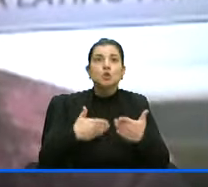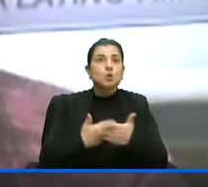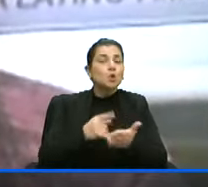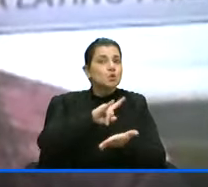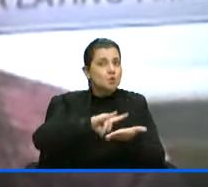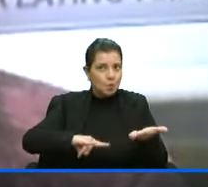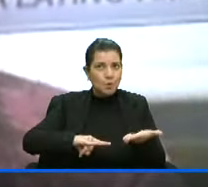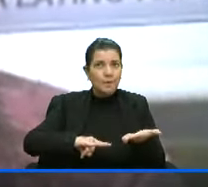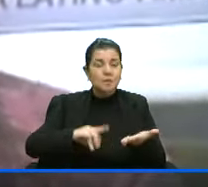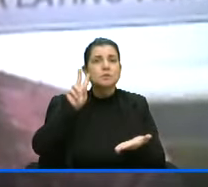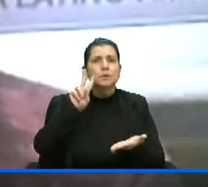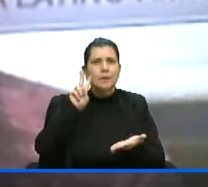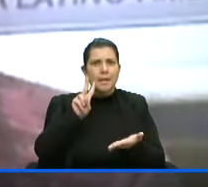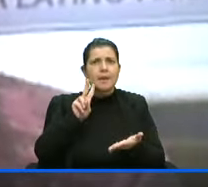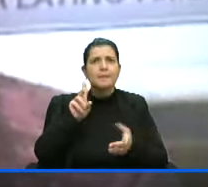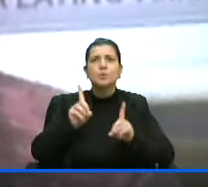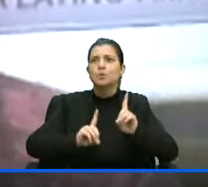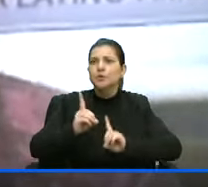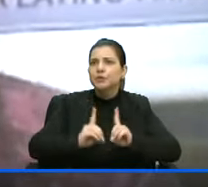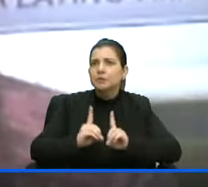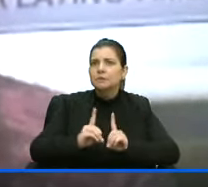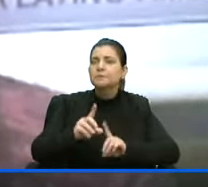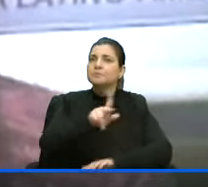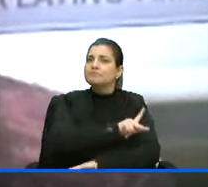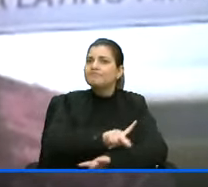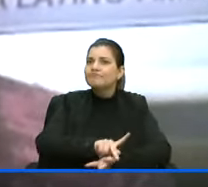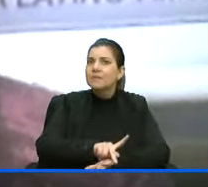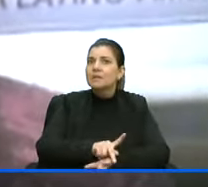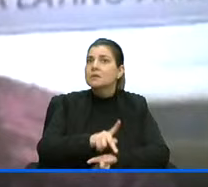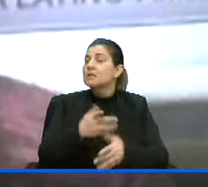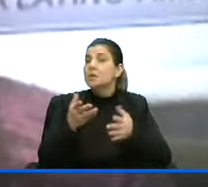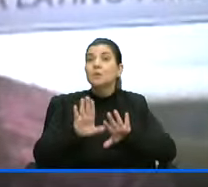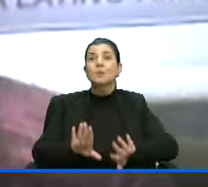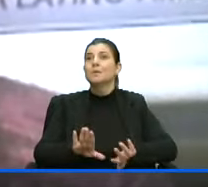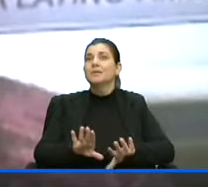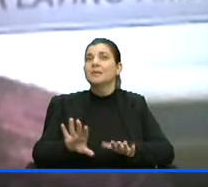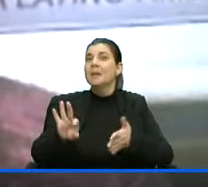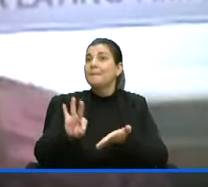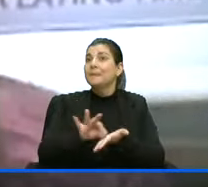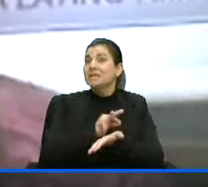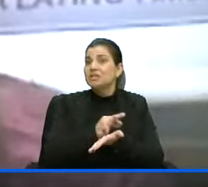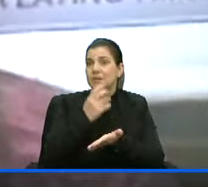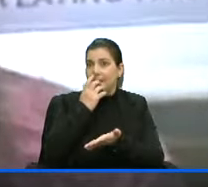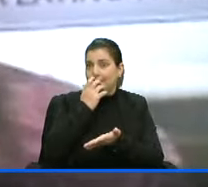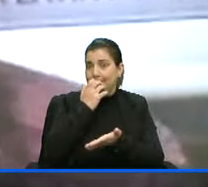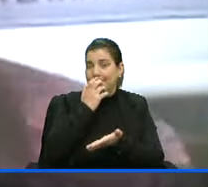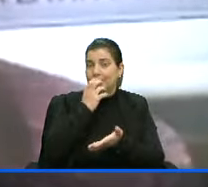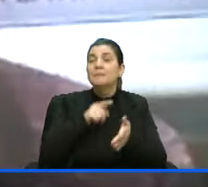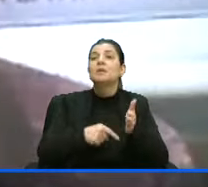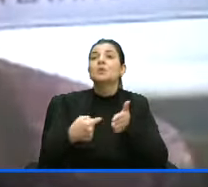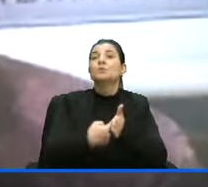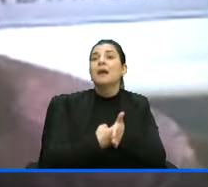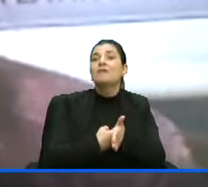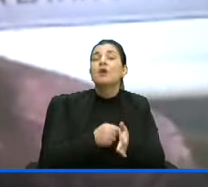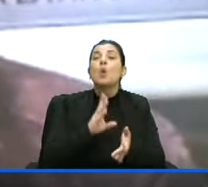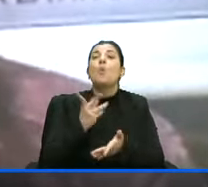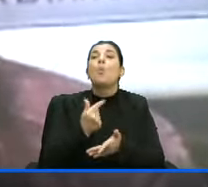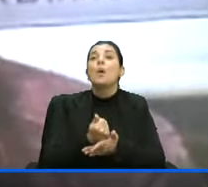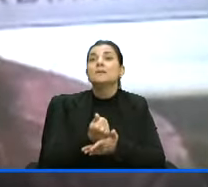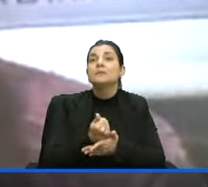quando eu era coordenadora pedagógica, eu resistia, eu não queria preencher as planilhas que perguntavam quantas professoras tinham. Eu